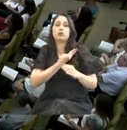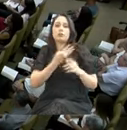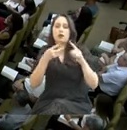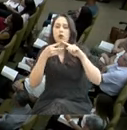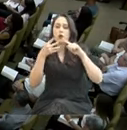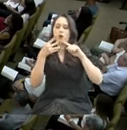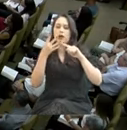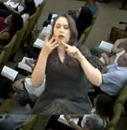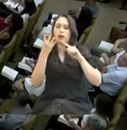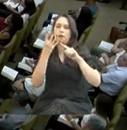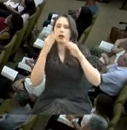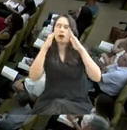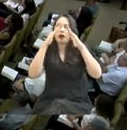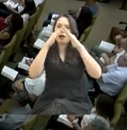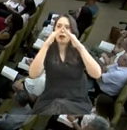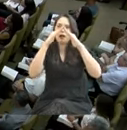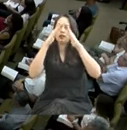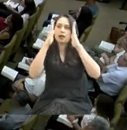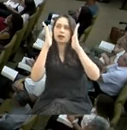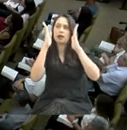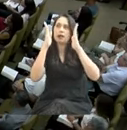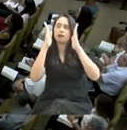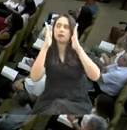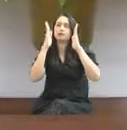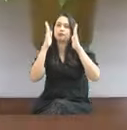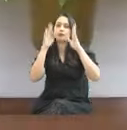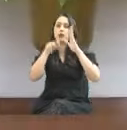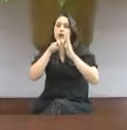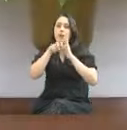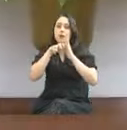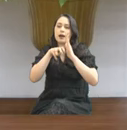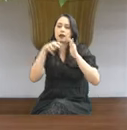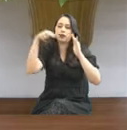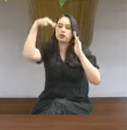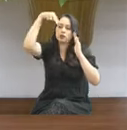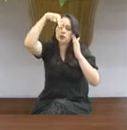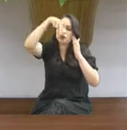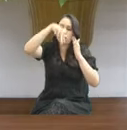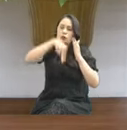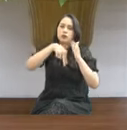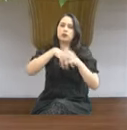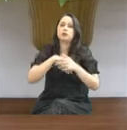paralítico, Jesus olhou para ele e disse: levanta.